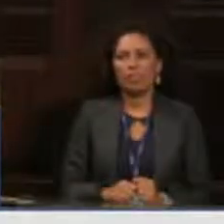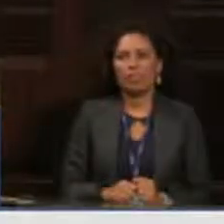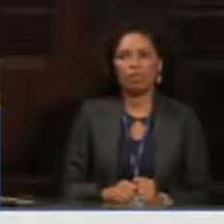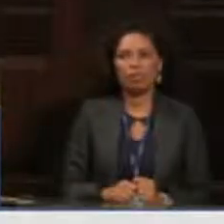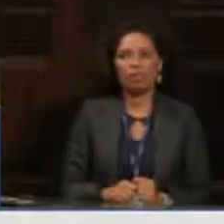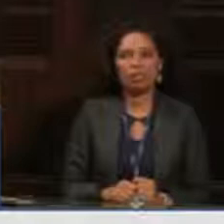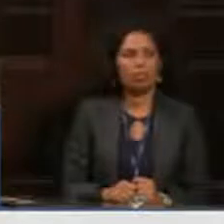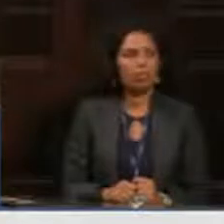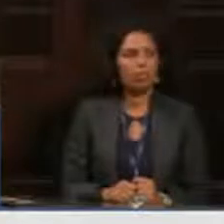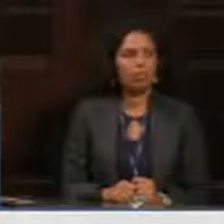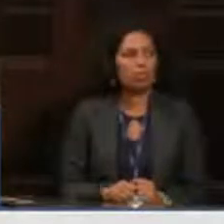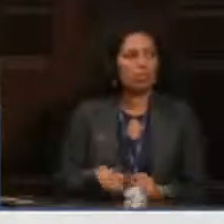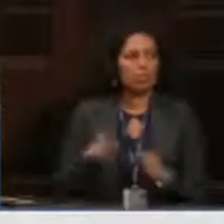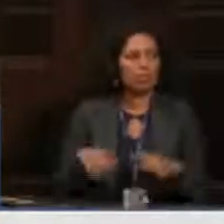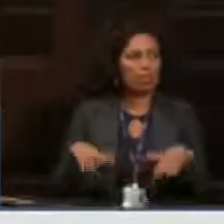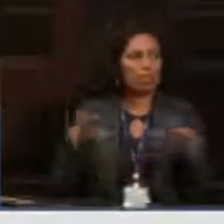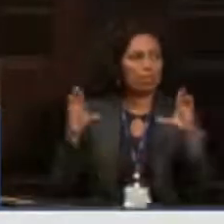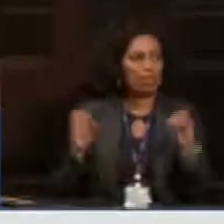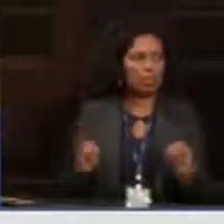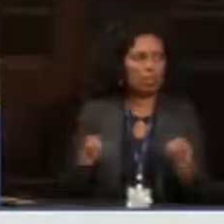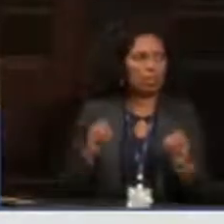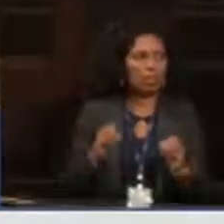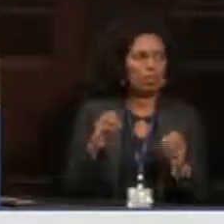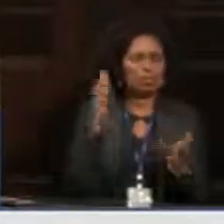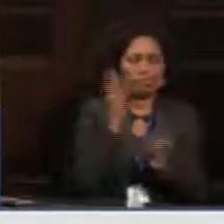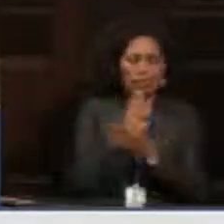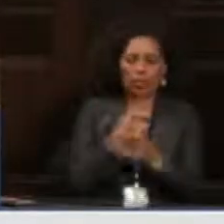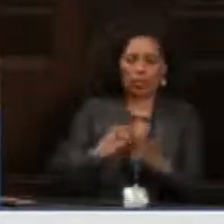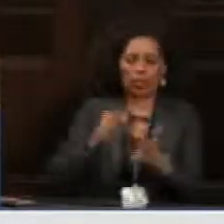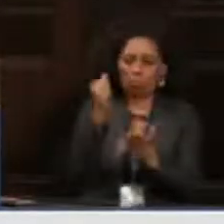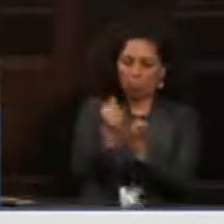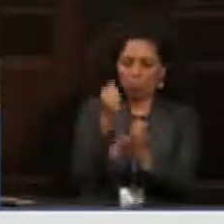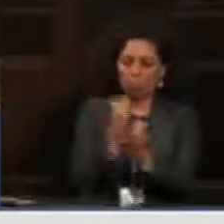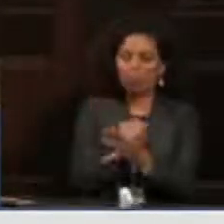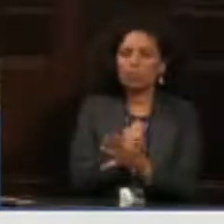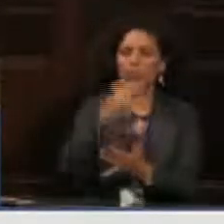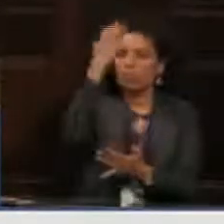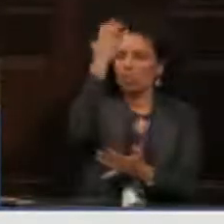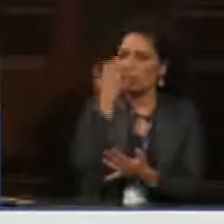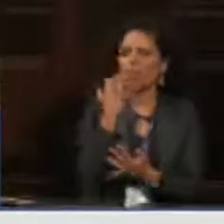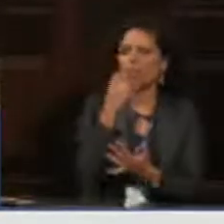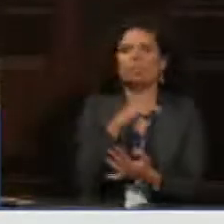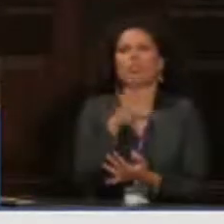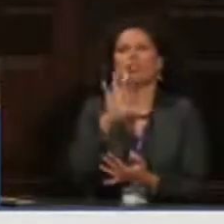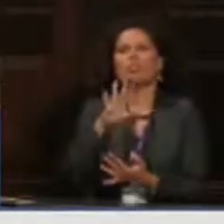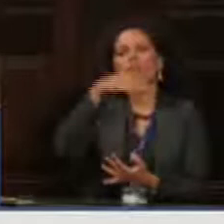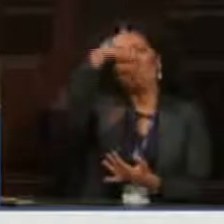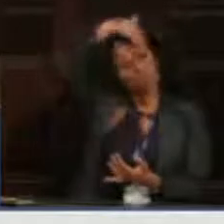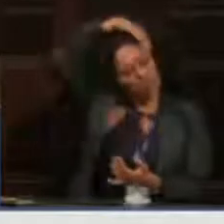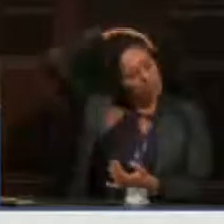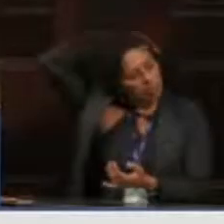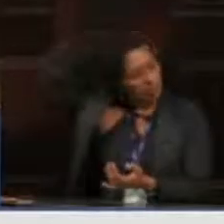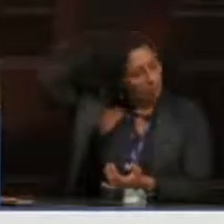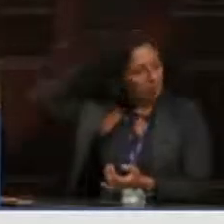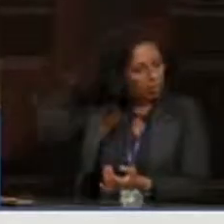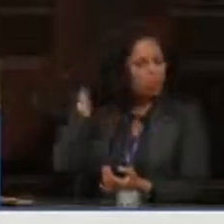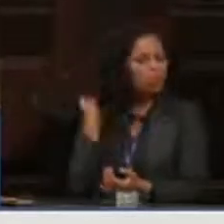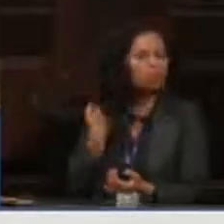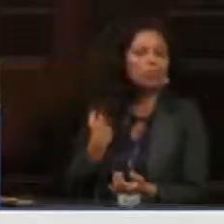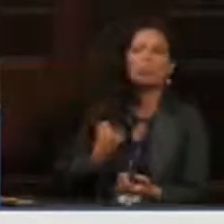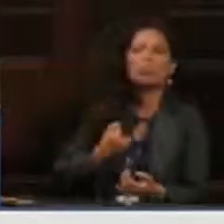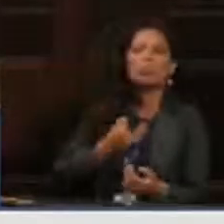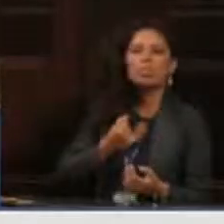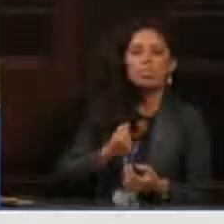que for. É claro que romper com um contrato é uma coisa séria, mas quando esse contrato foi conquistado